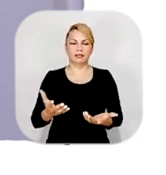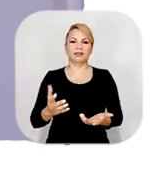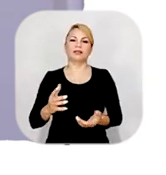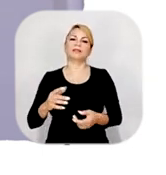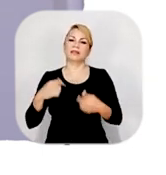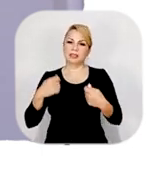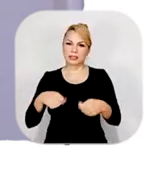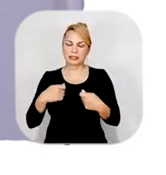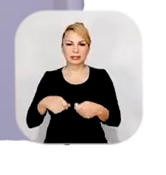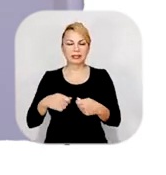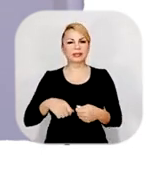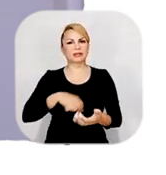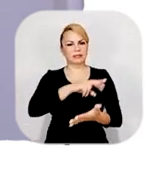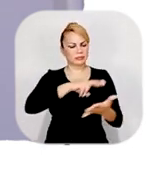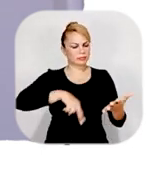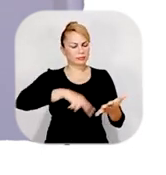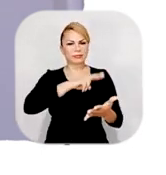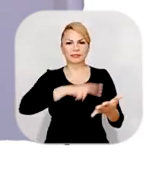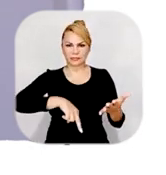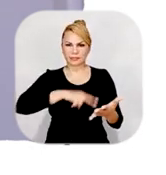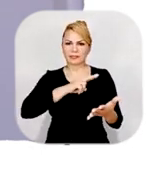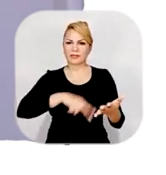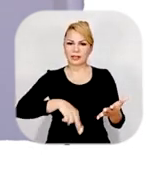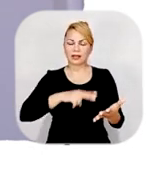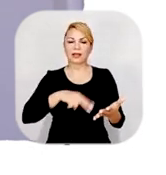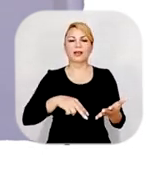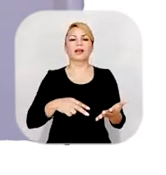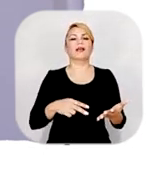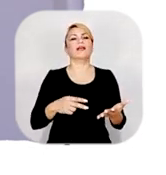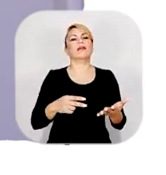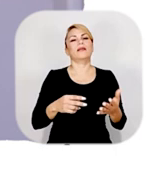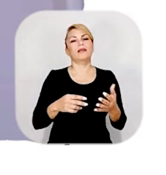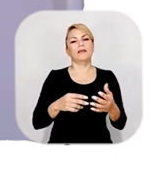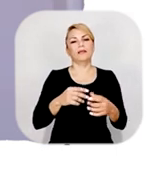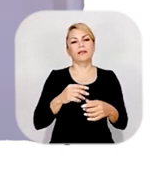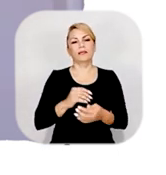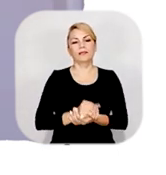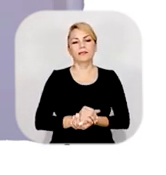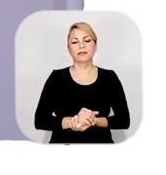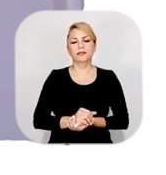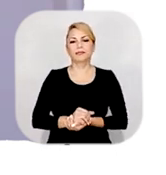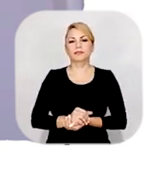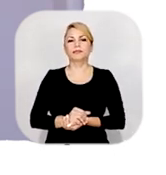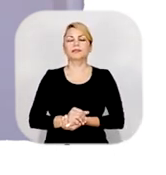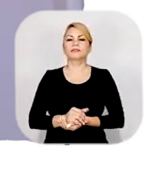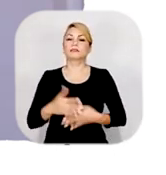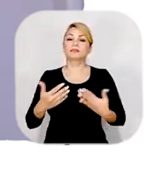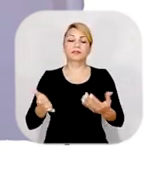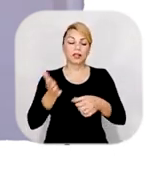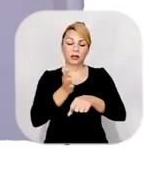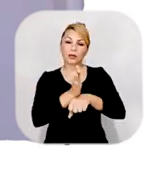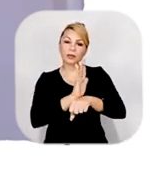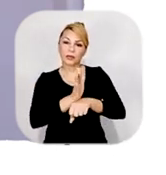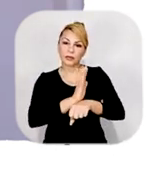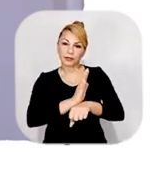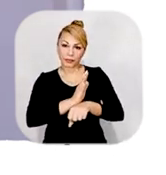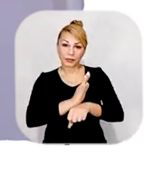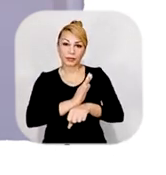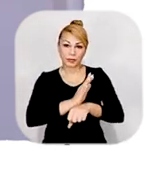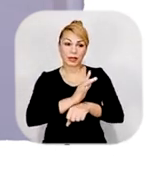para ler esse material. E então o filme é uma maneira também